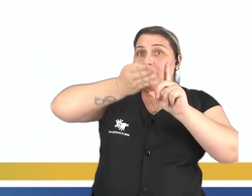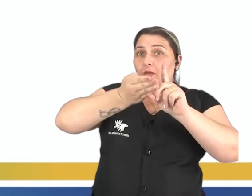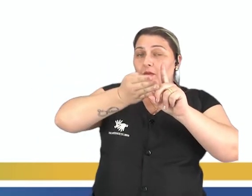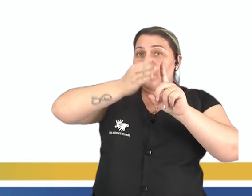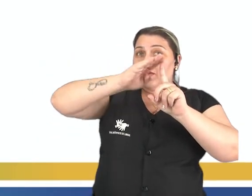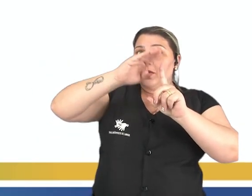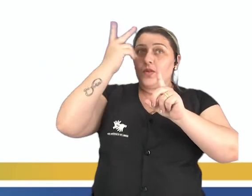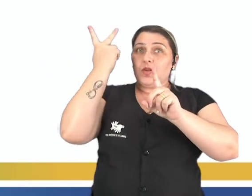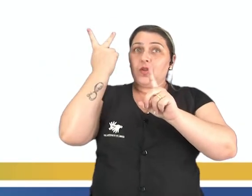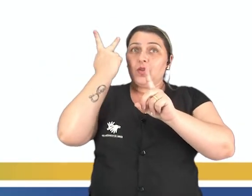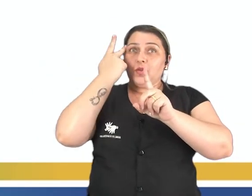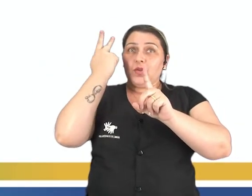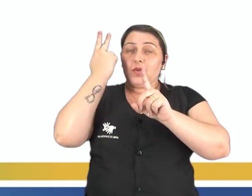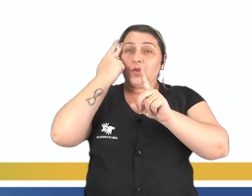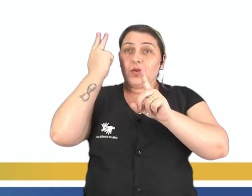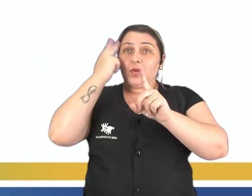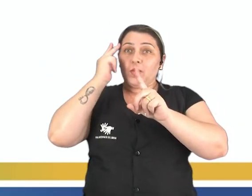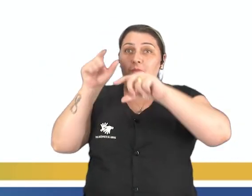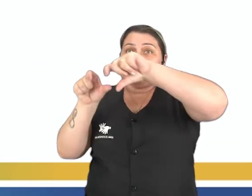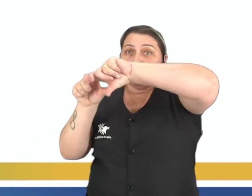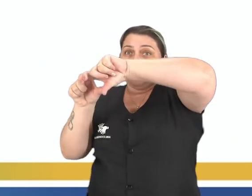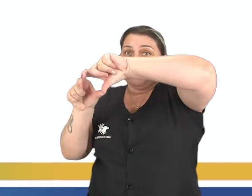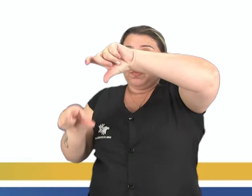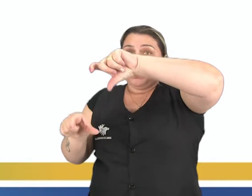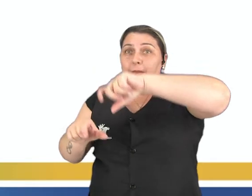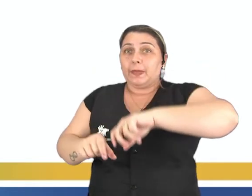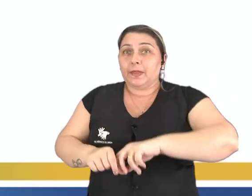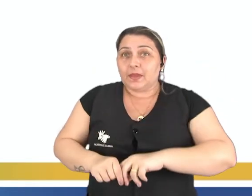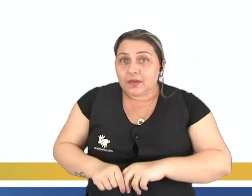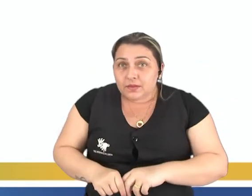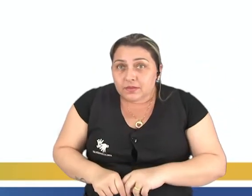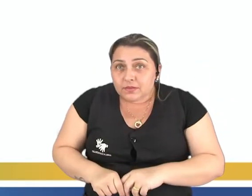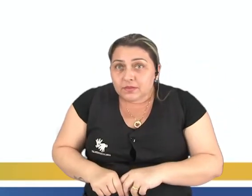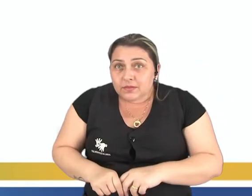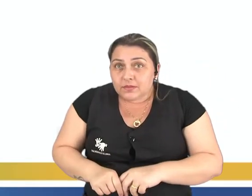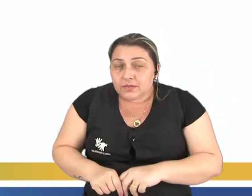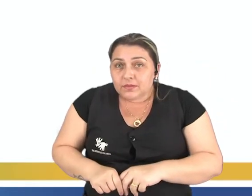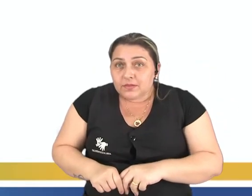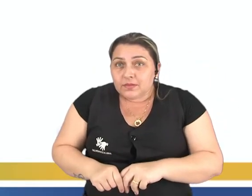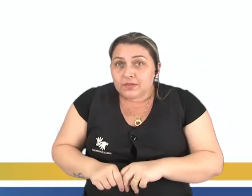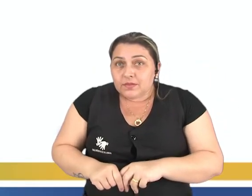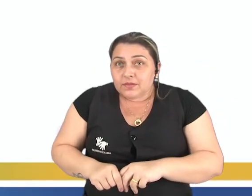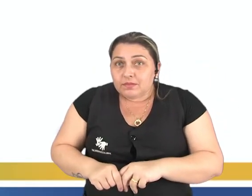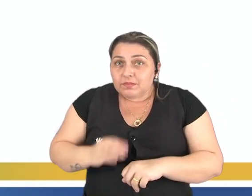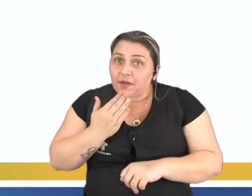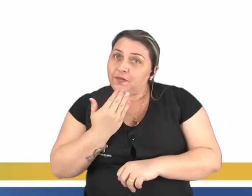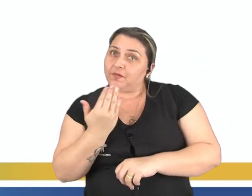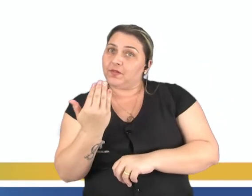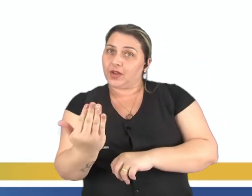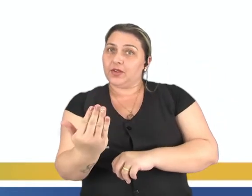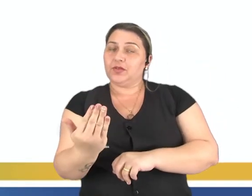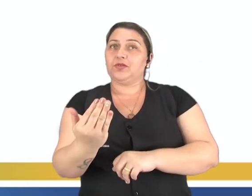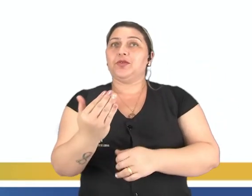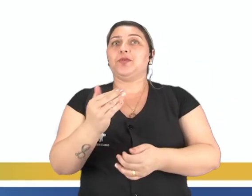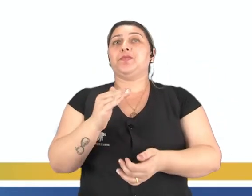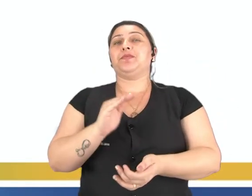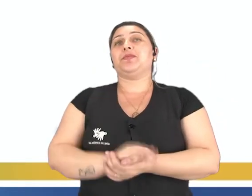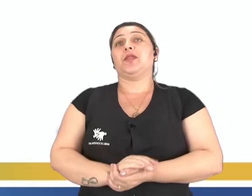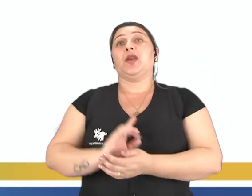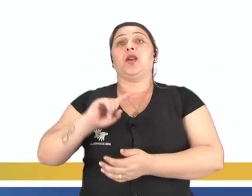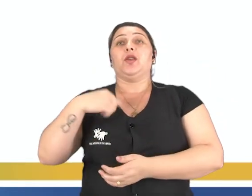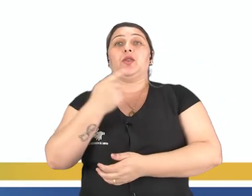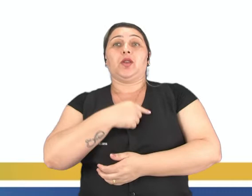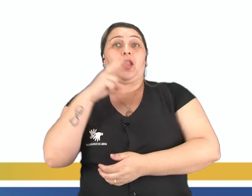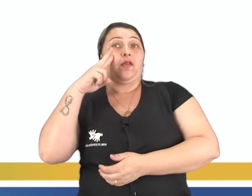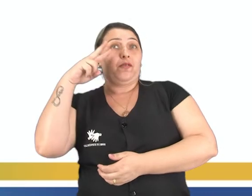torácica da coluna, né, as costas ficam curvadas para frente. Então a gente